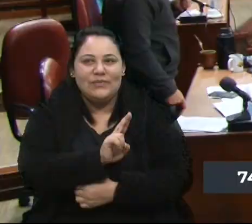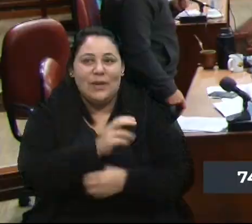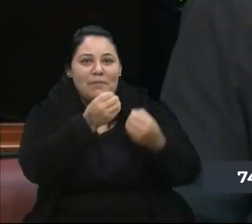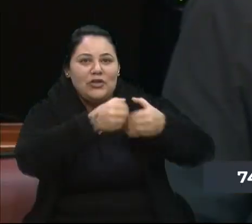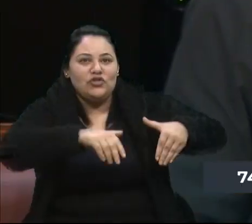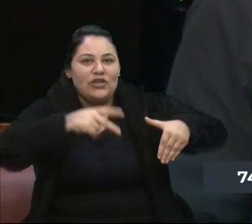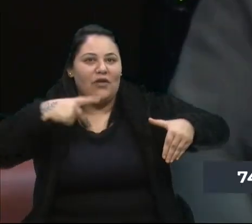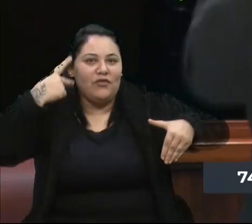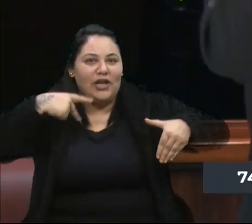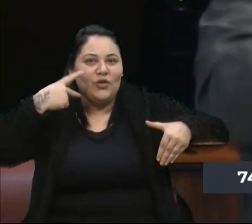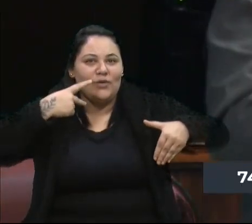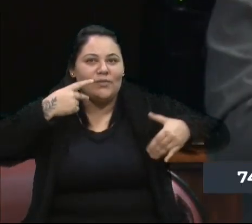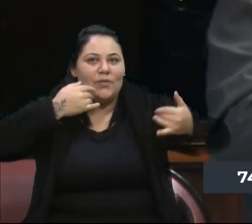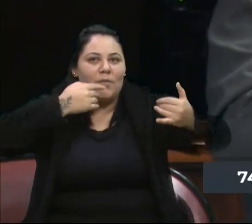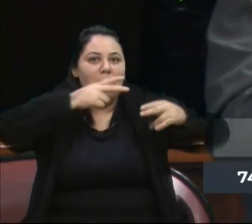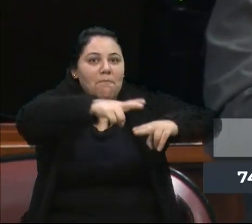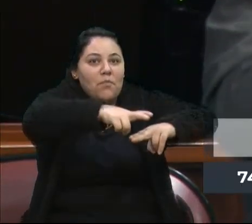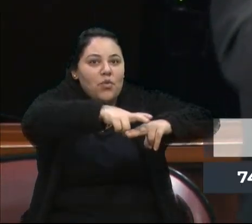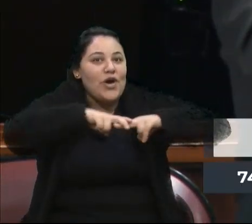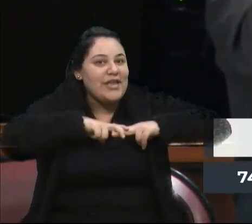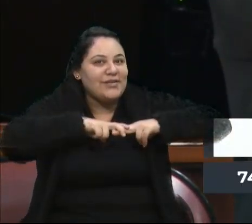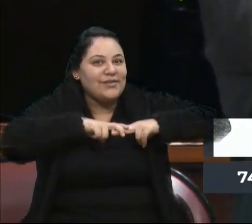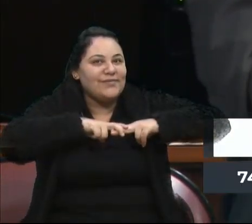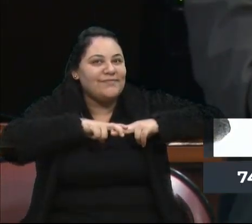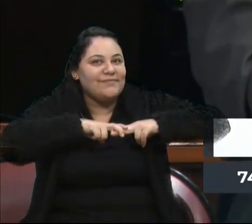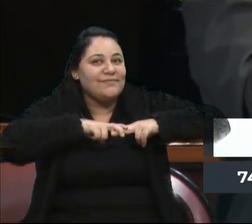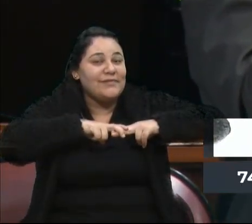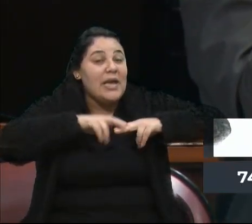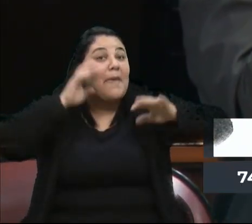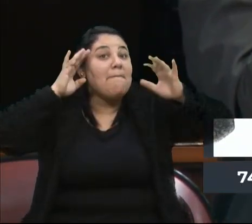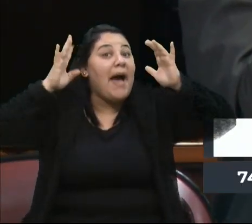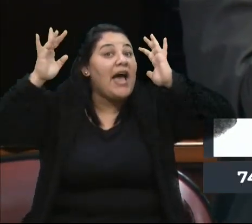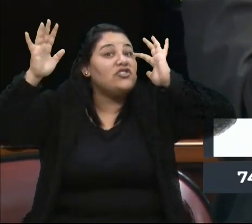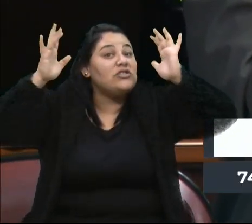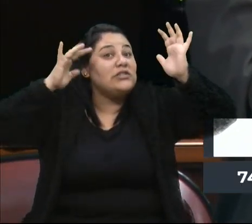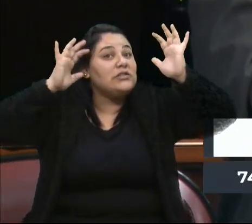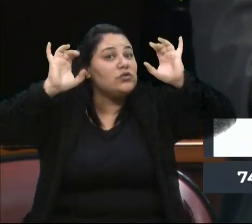vereador. Por isso que numa hipótese